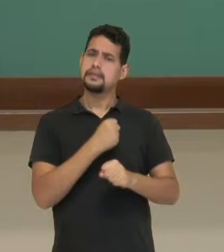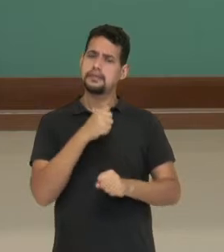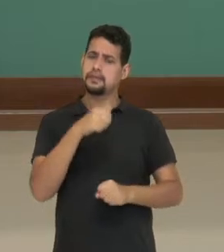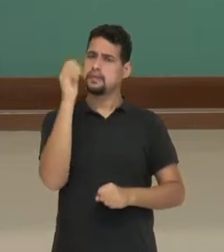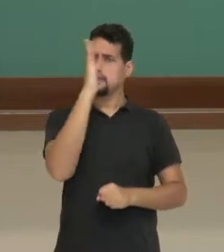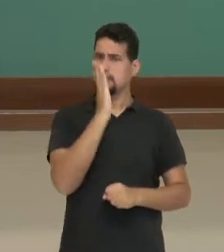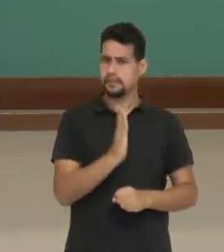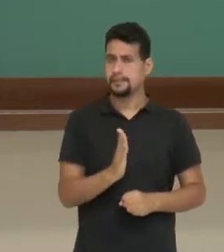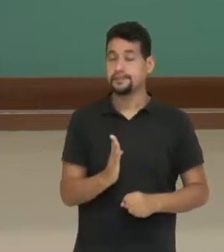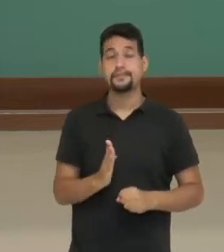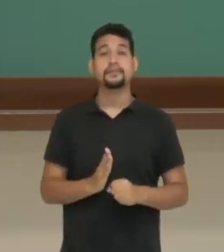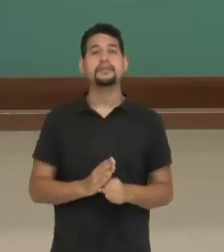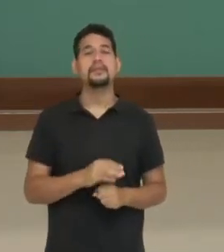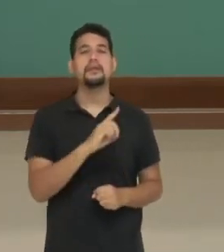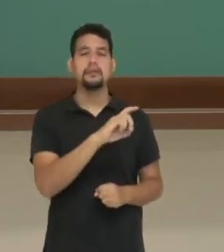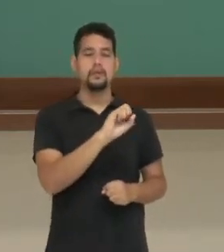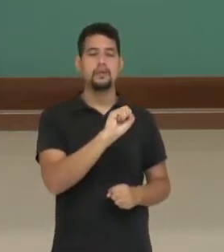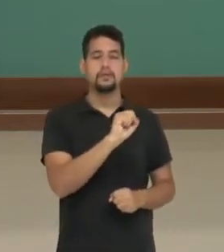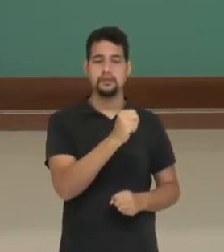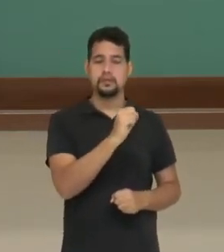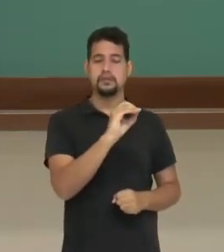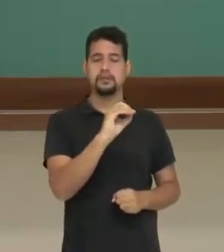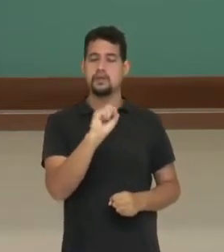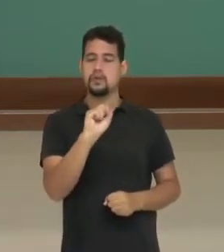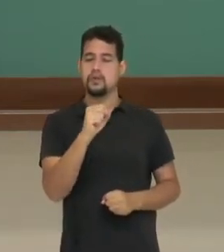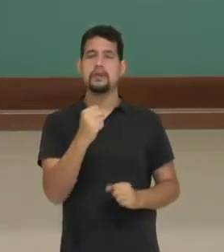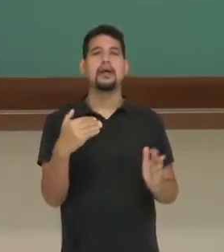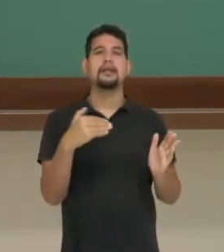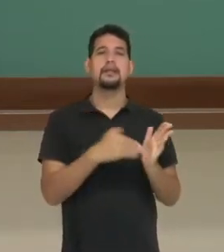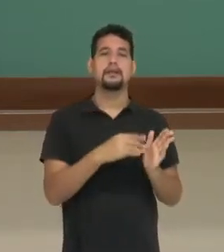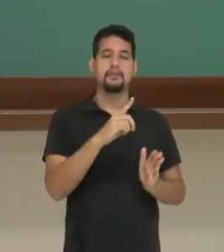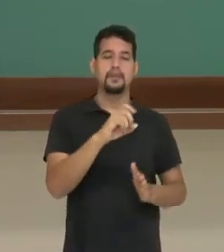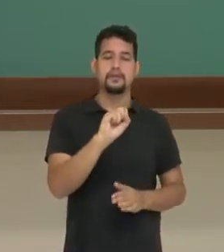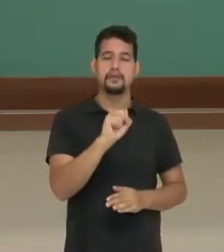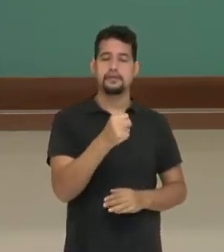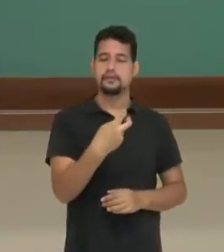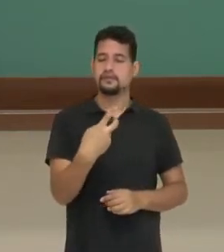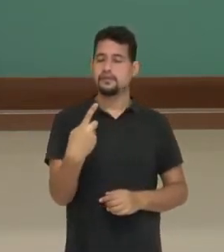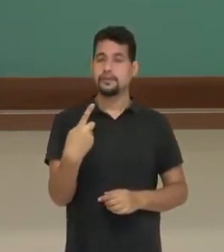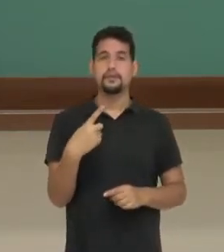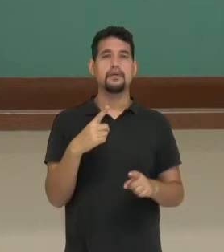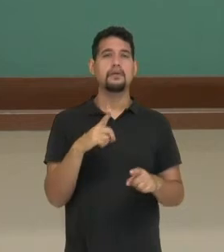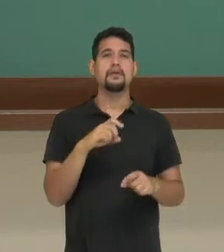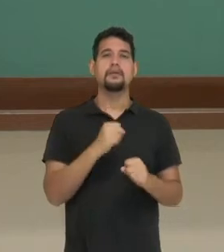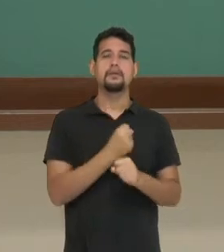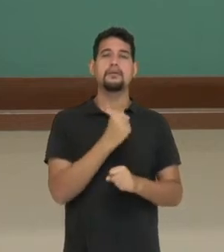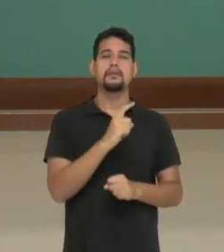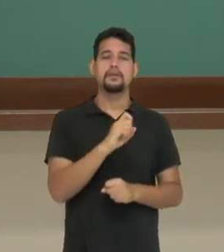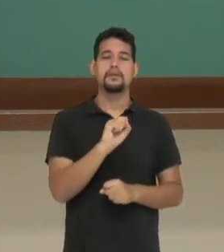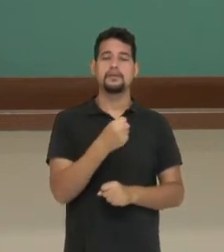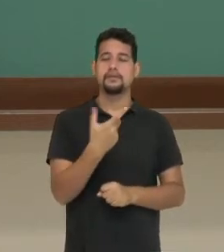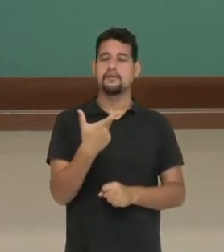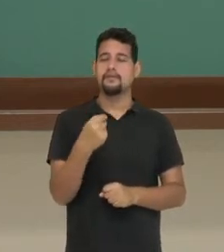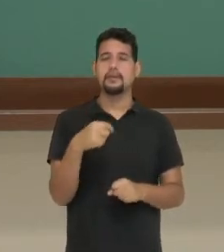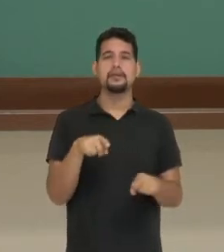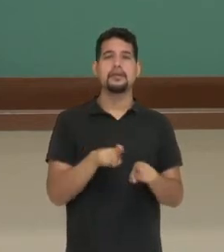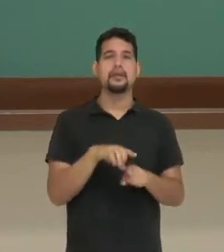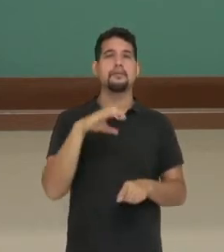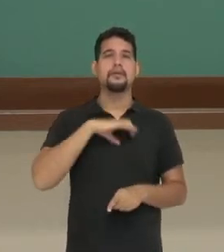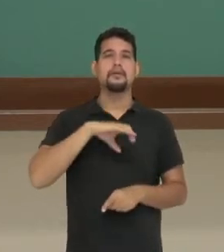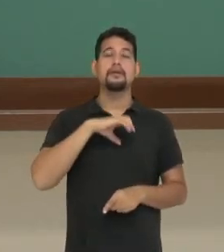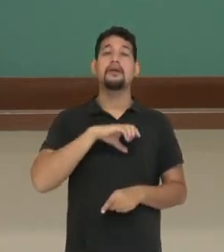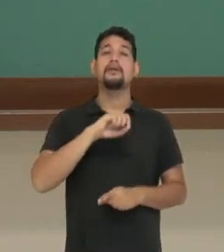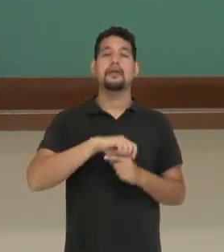Brasil, entre 1808 e 1821. Em 1820, eclode em Portugal